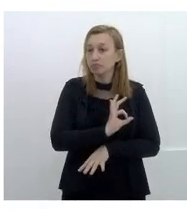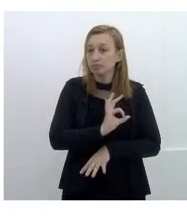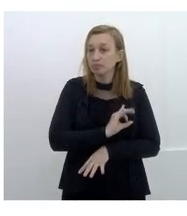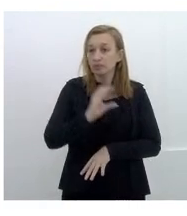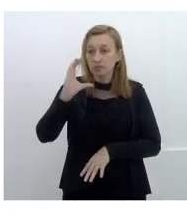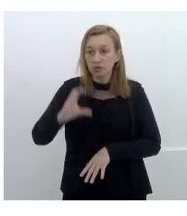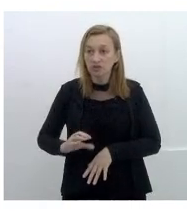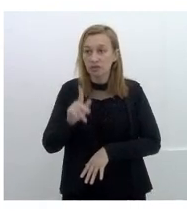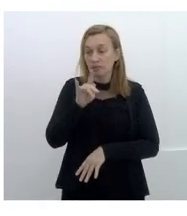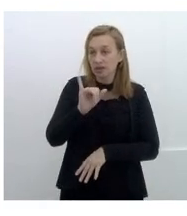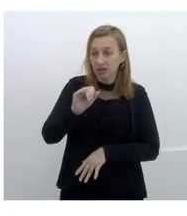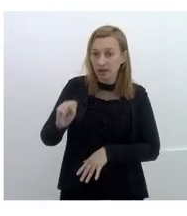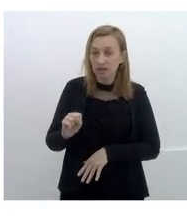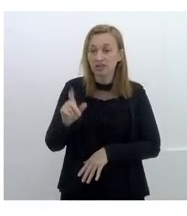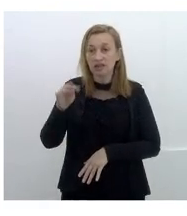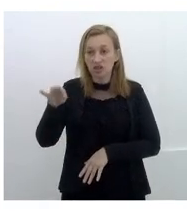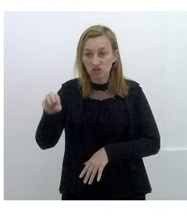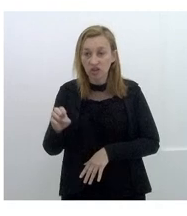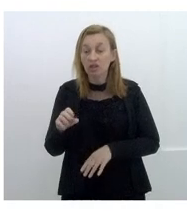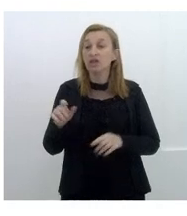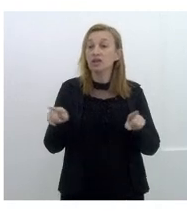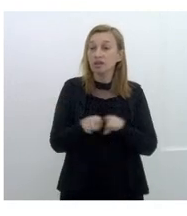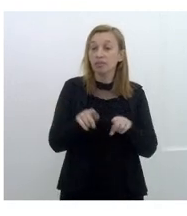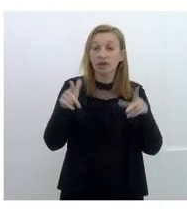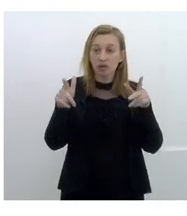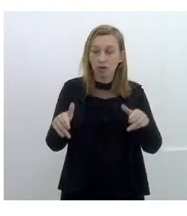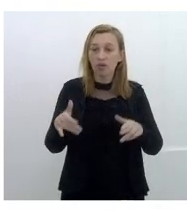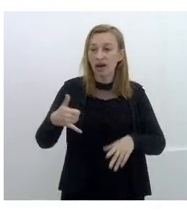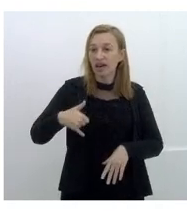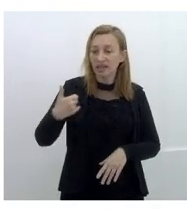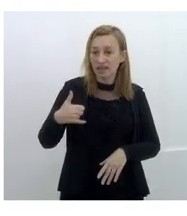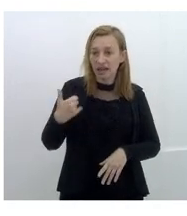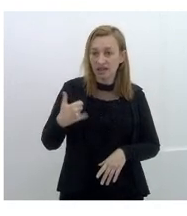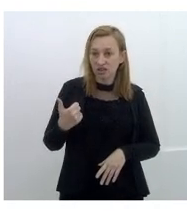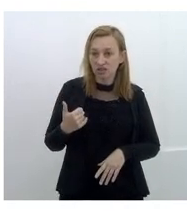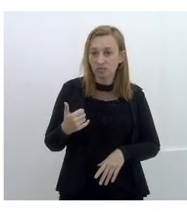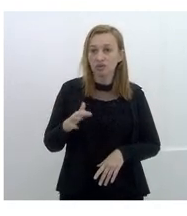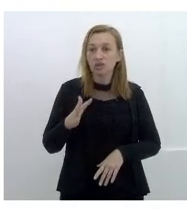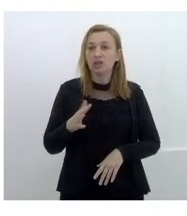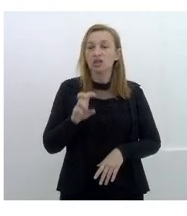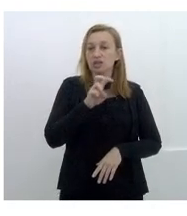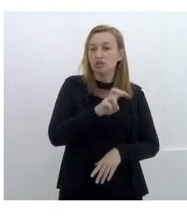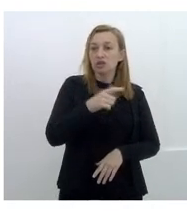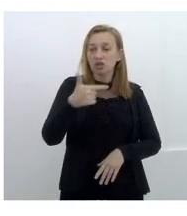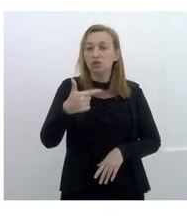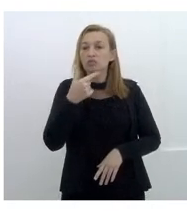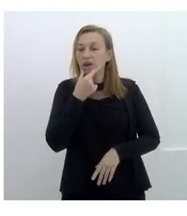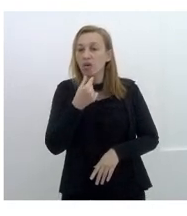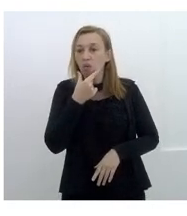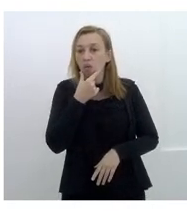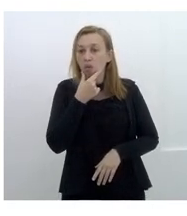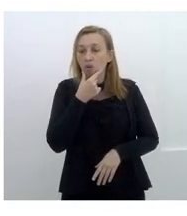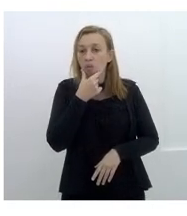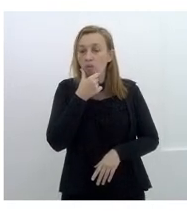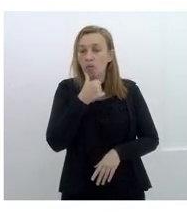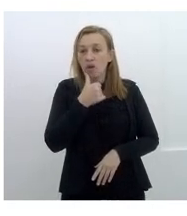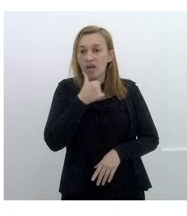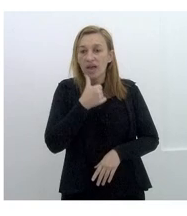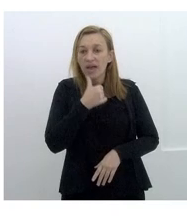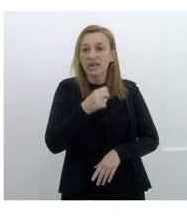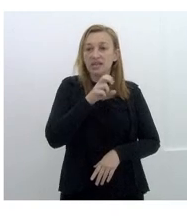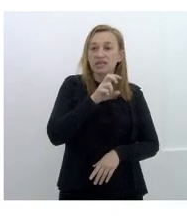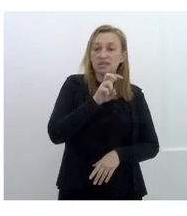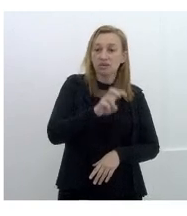essa segunda regra aí que a idade mínima ela inferior né ela 52 anos para mulher 53 para